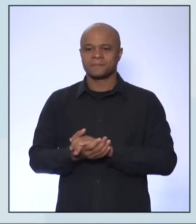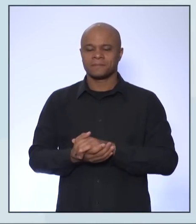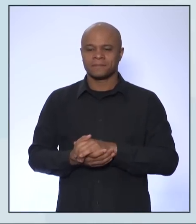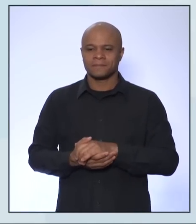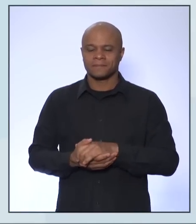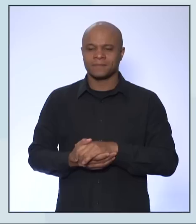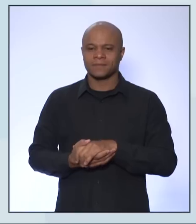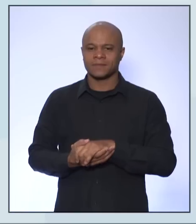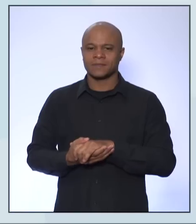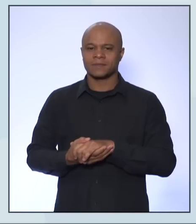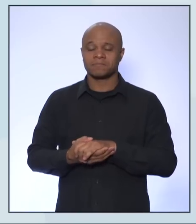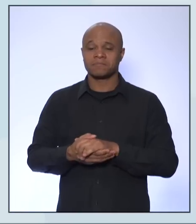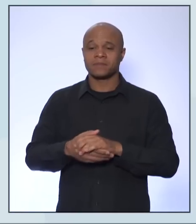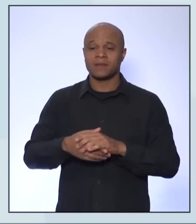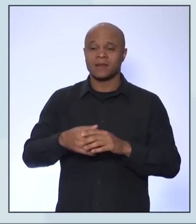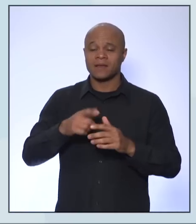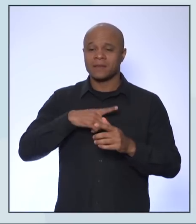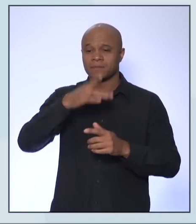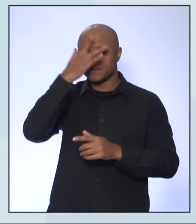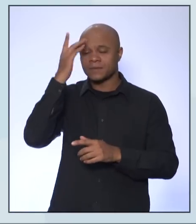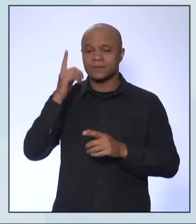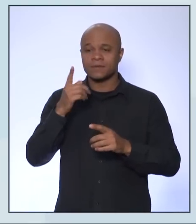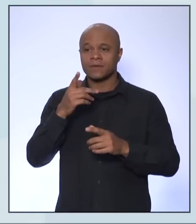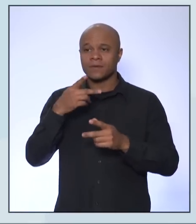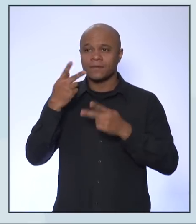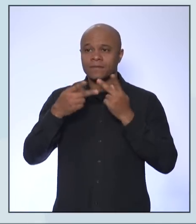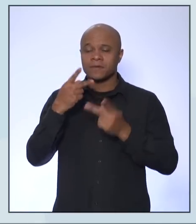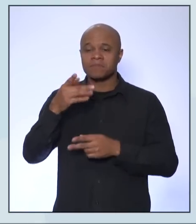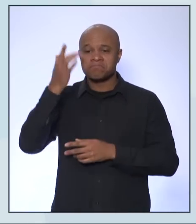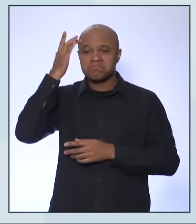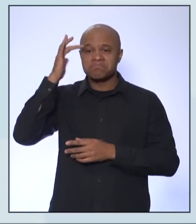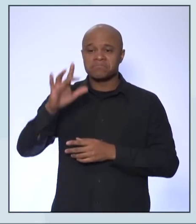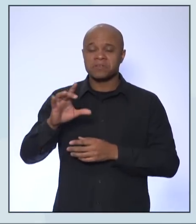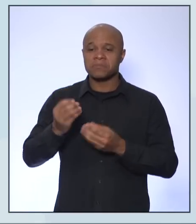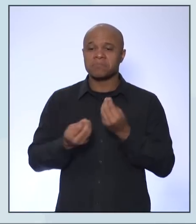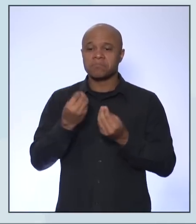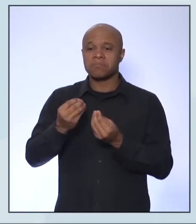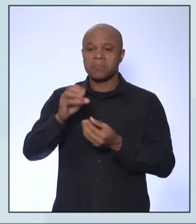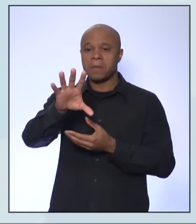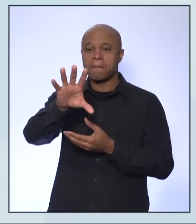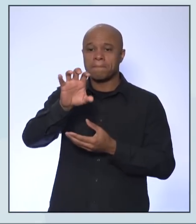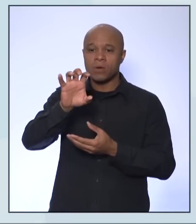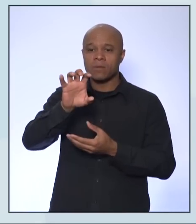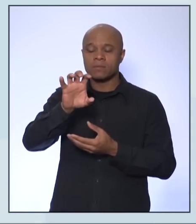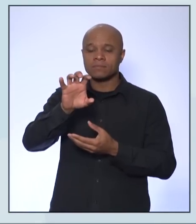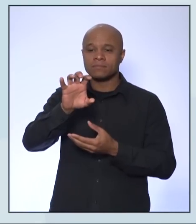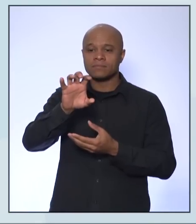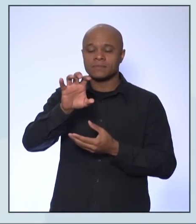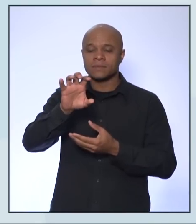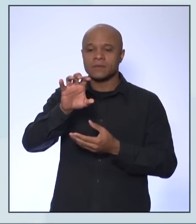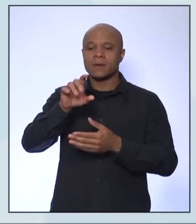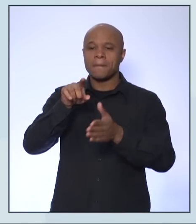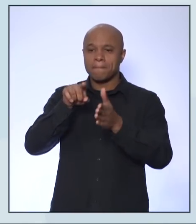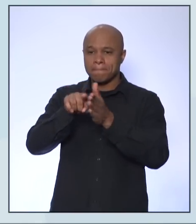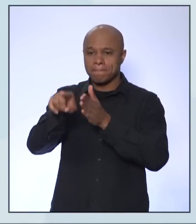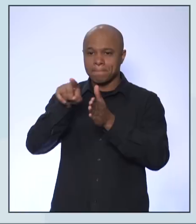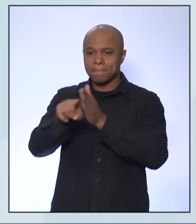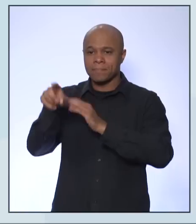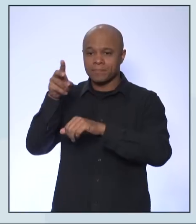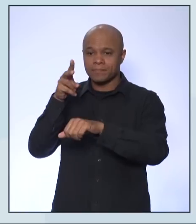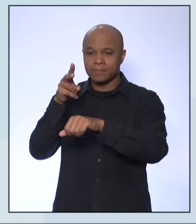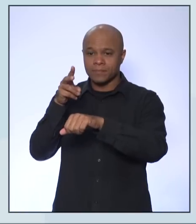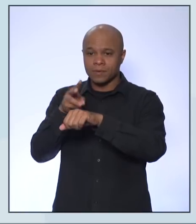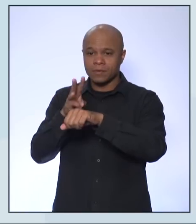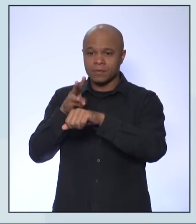sabe tirar print, né? Mas provavelmente vocês devem ter contato com os amigos de vocês no WhatsApp, peçam para